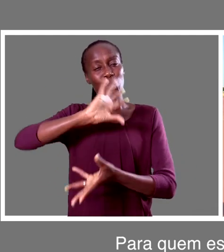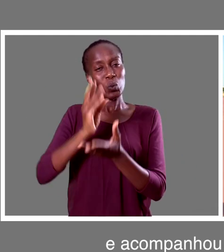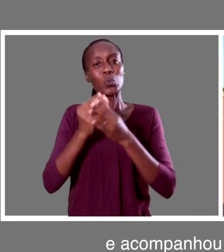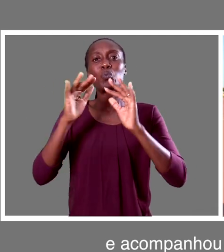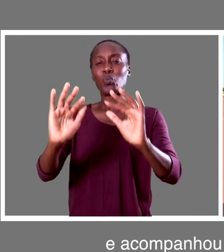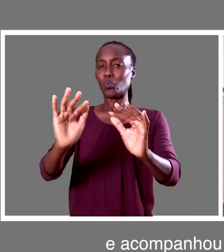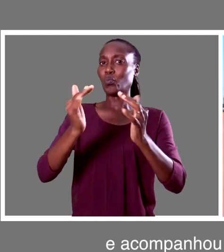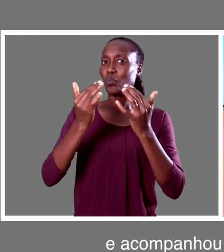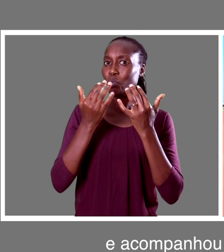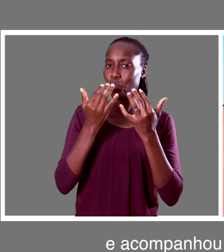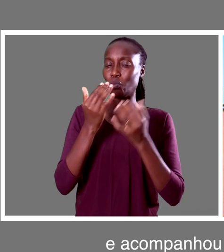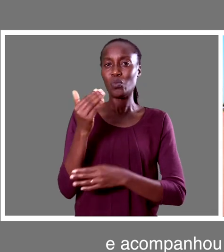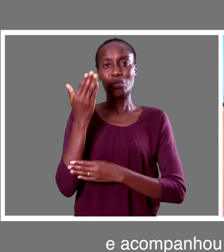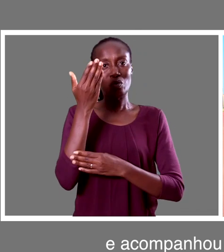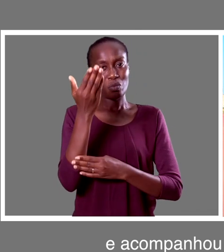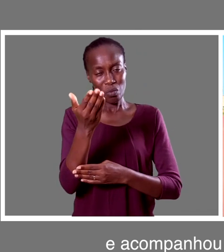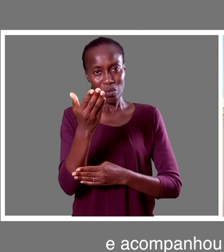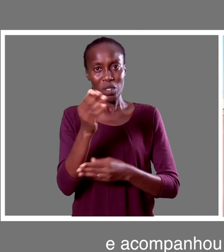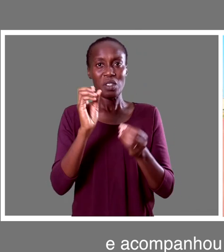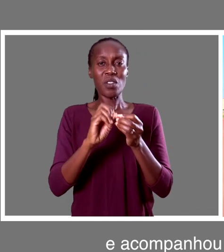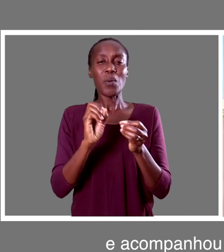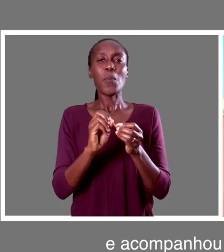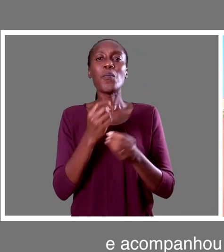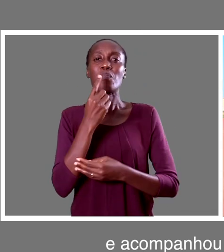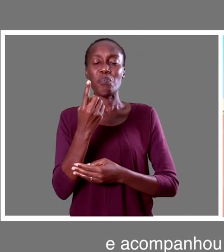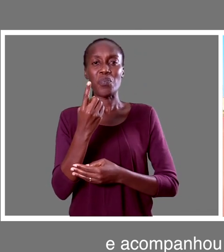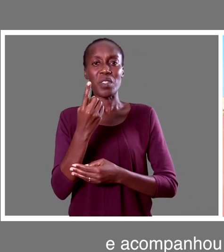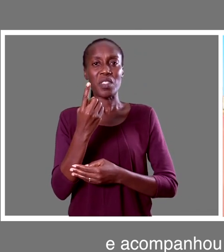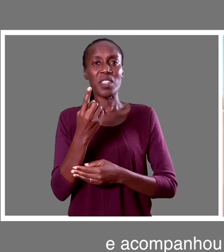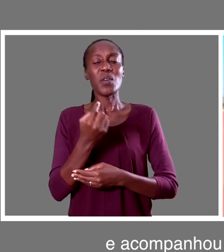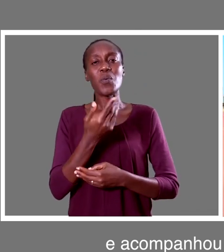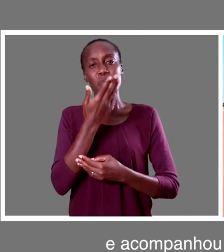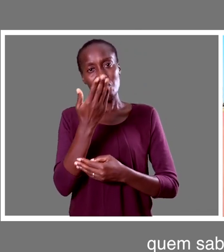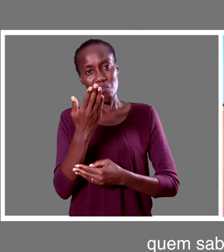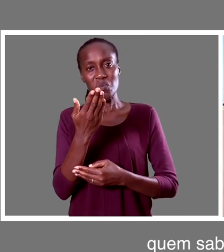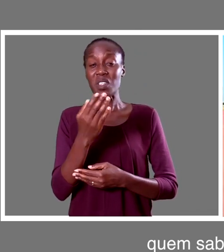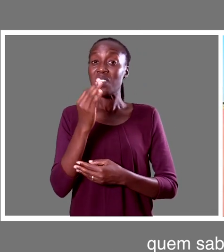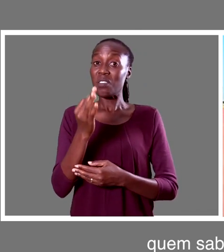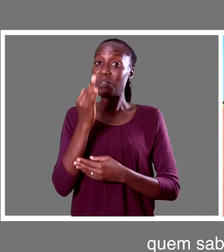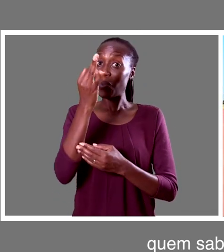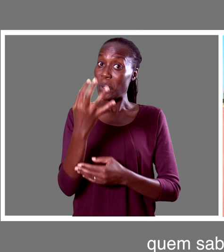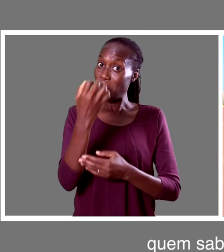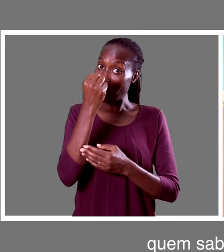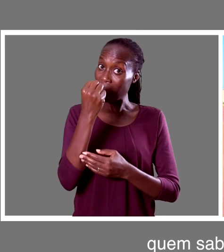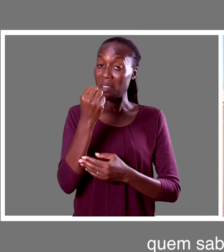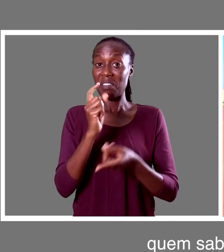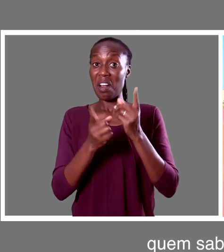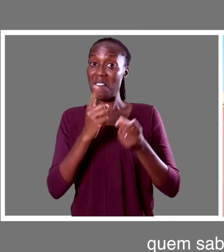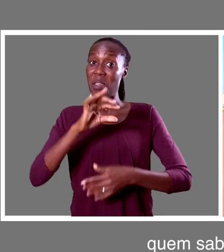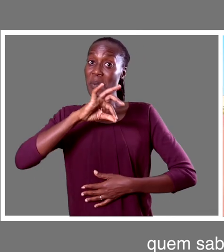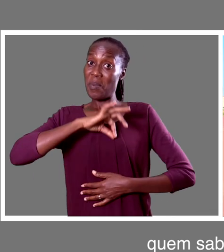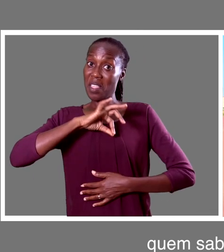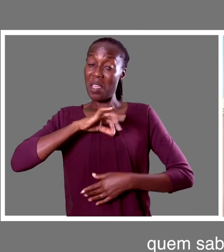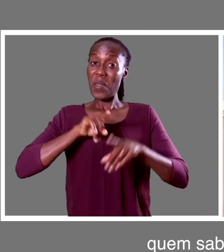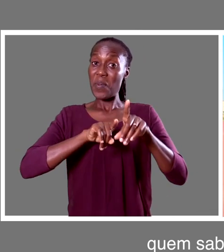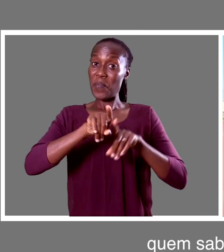companhia, que acompanhou atentamente em detalhe o percurso da nossa atleta, ou futura, quem sabe, vai nos trazer